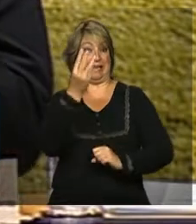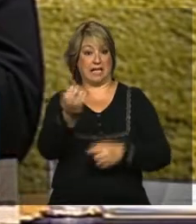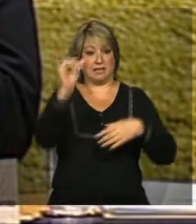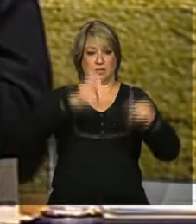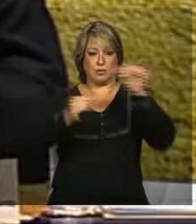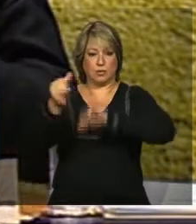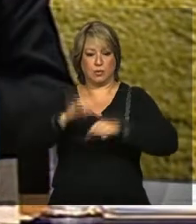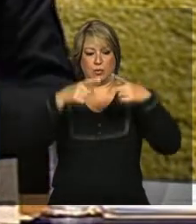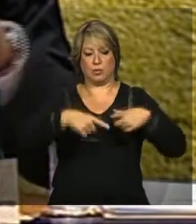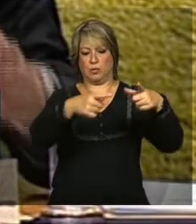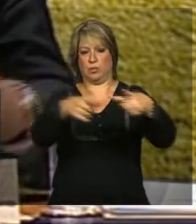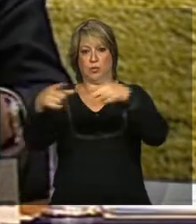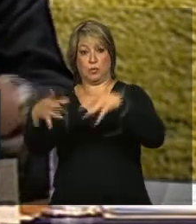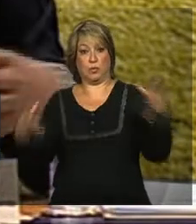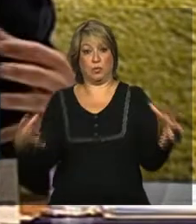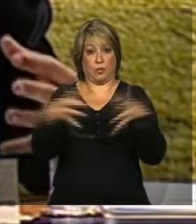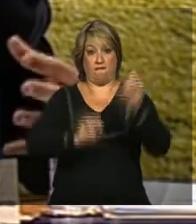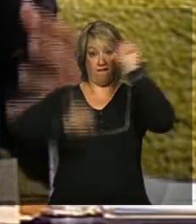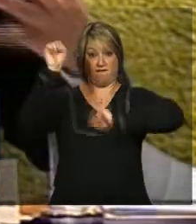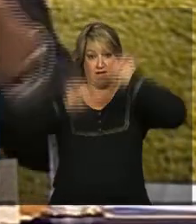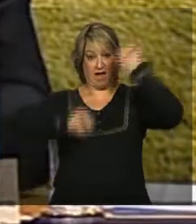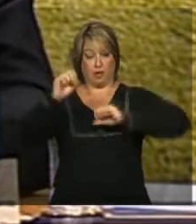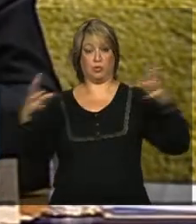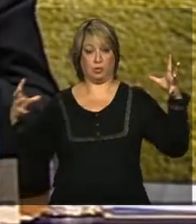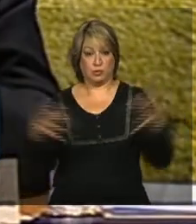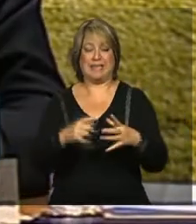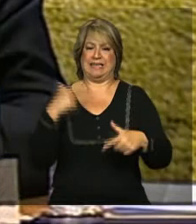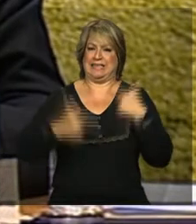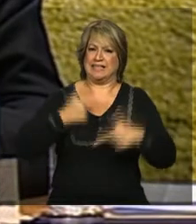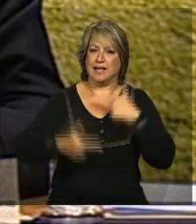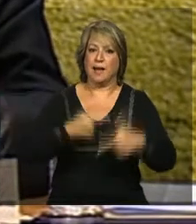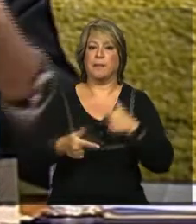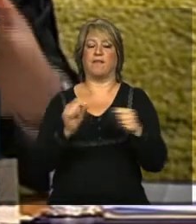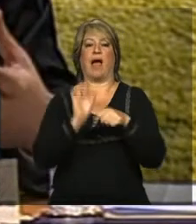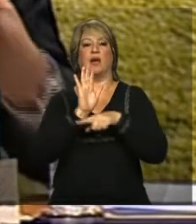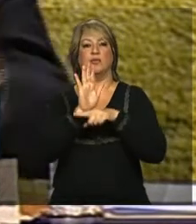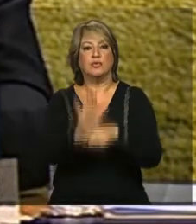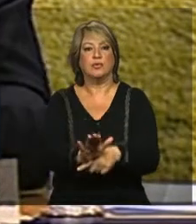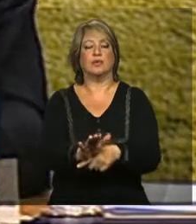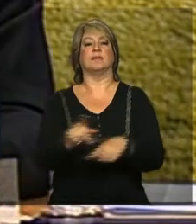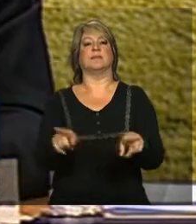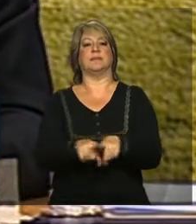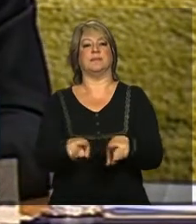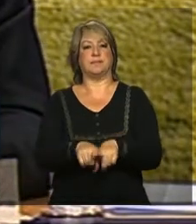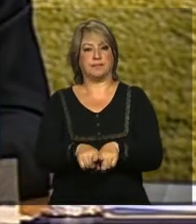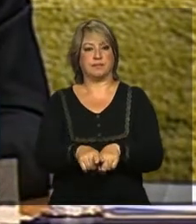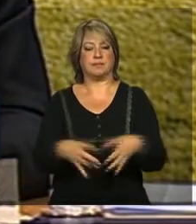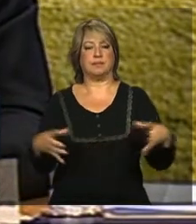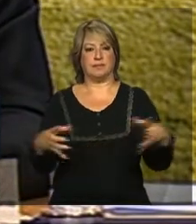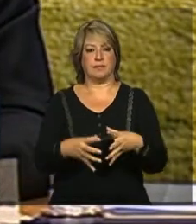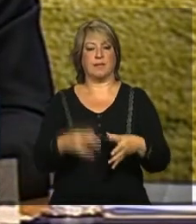Laboratórios a cadeia de produção se associou seja esforço conjugado não só para proteger mas esforço conjugado